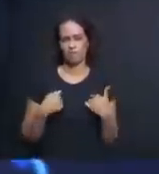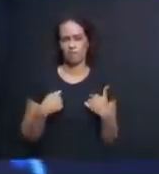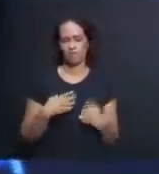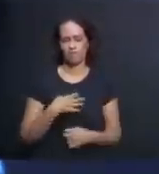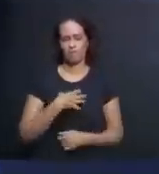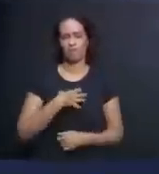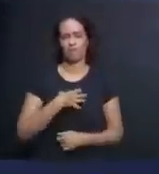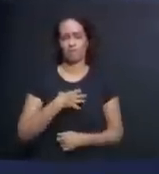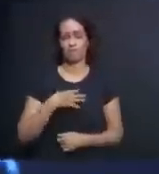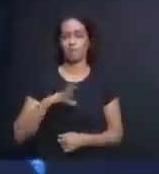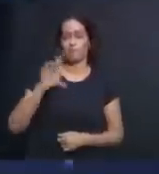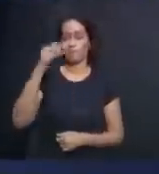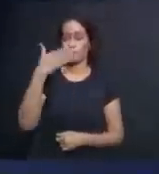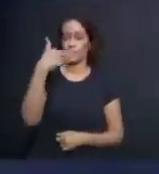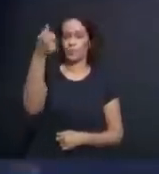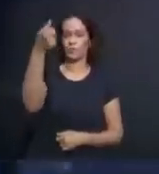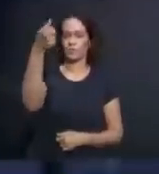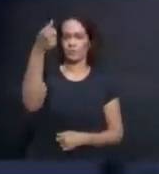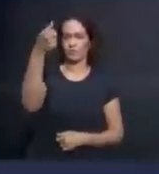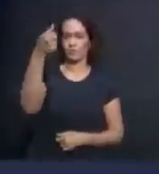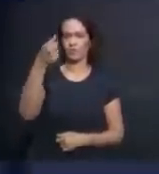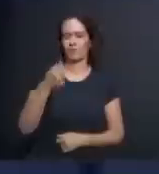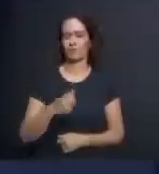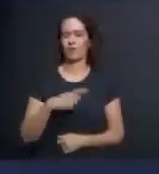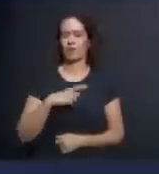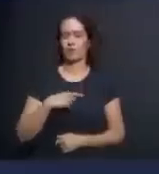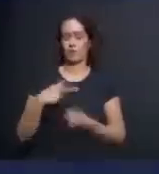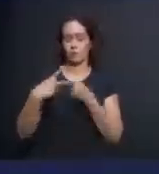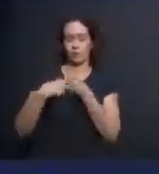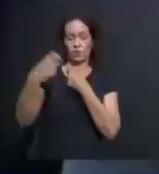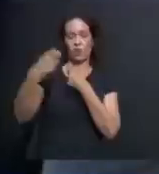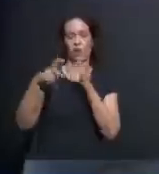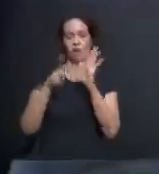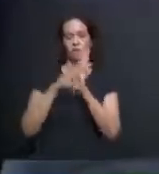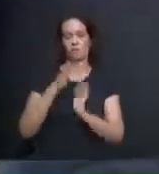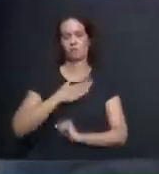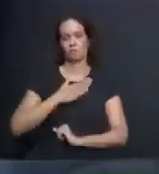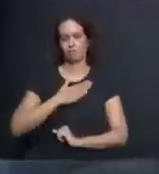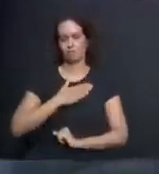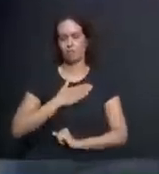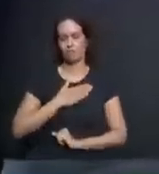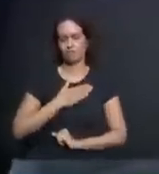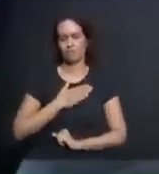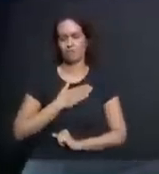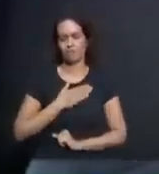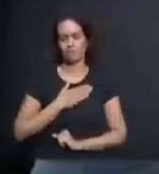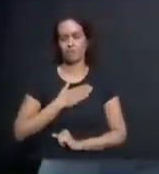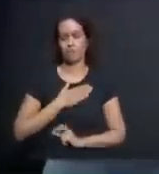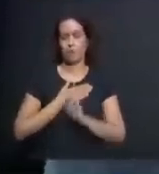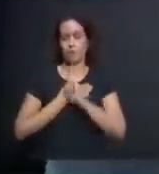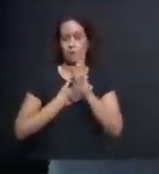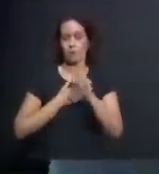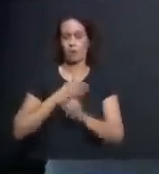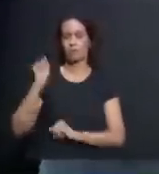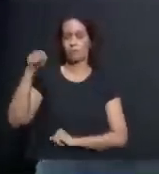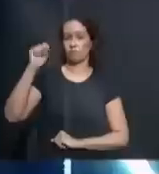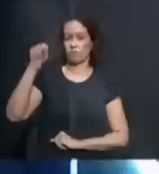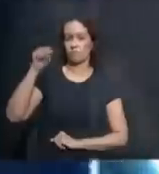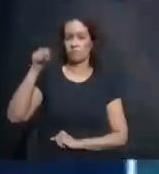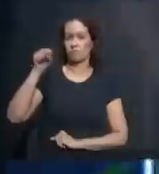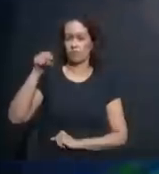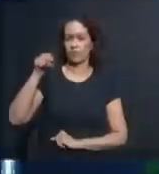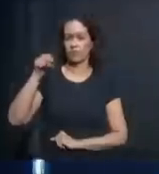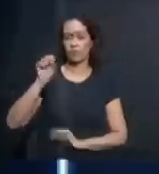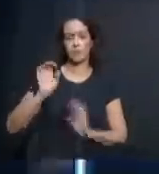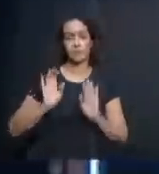o Senhor me chama. E o Senhor tem um chamado para mim. Eu digo sim para Ele.